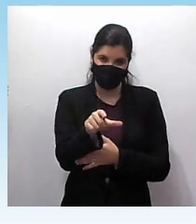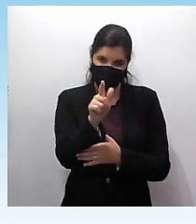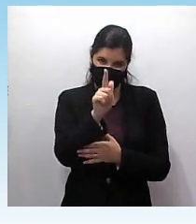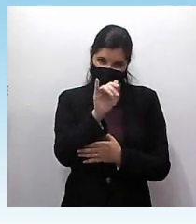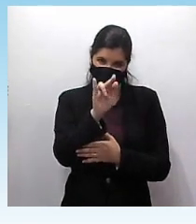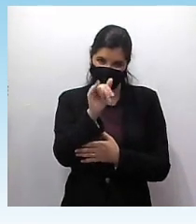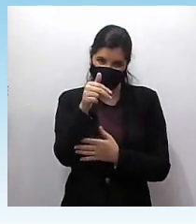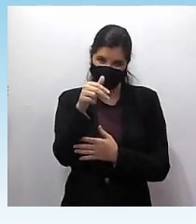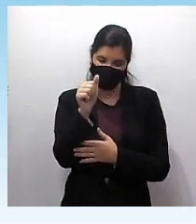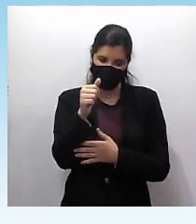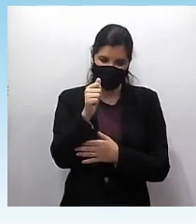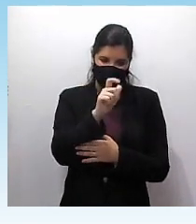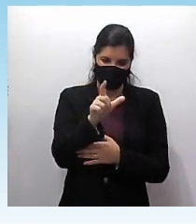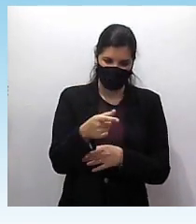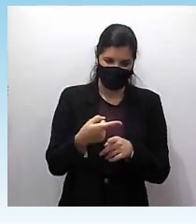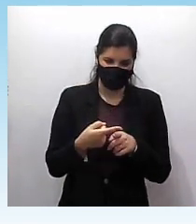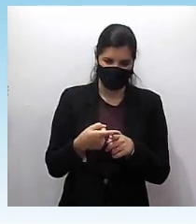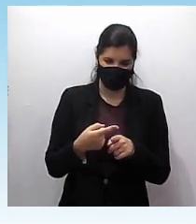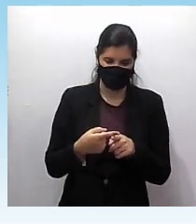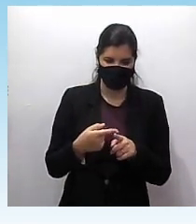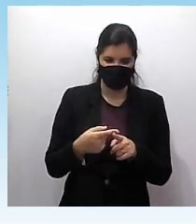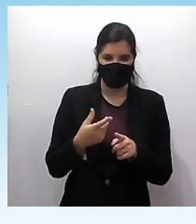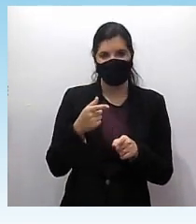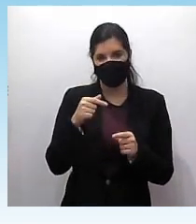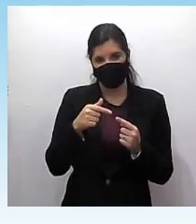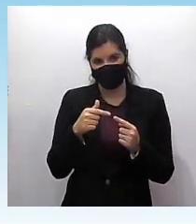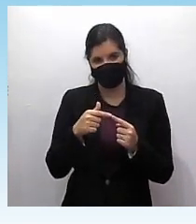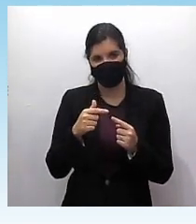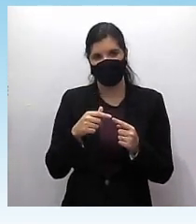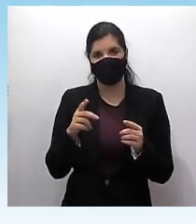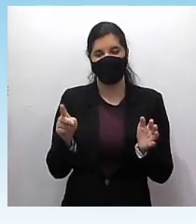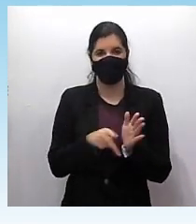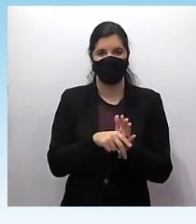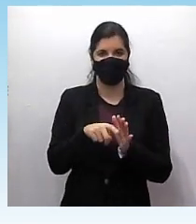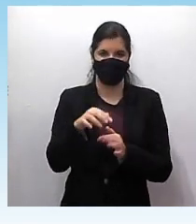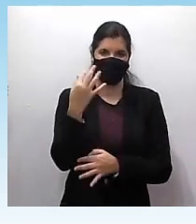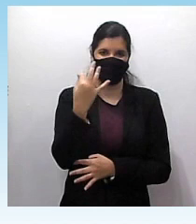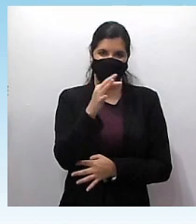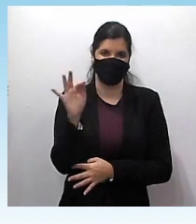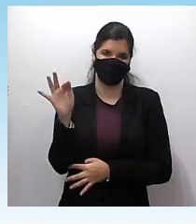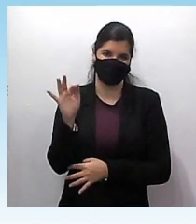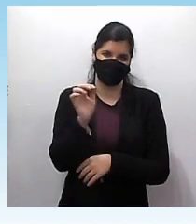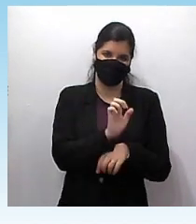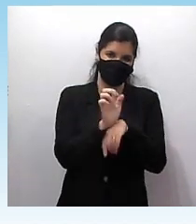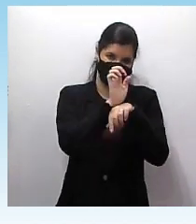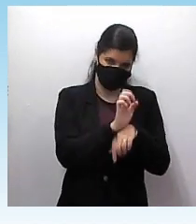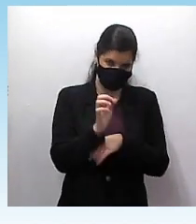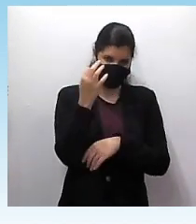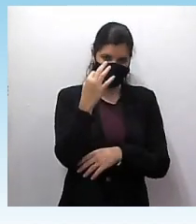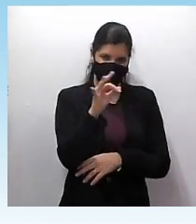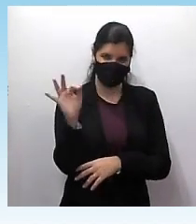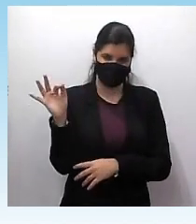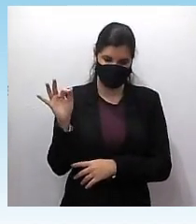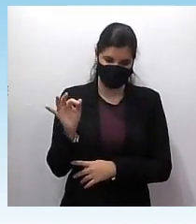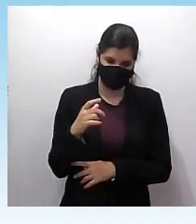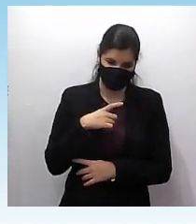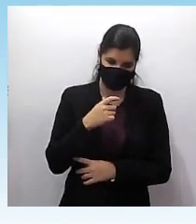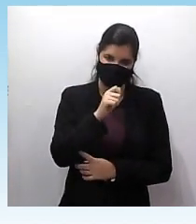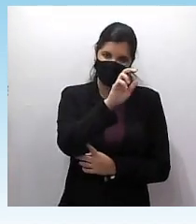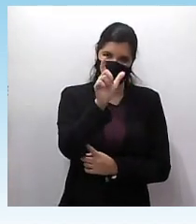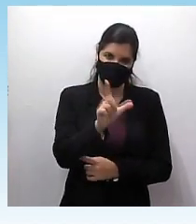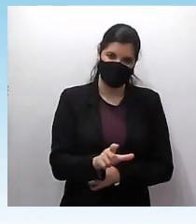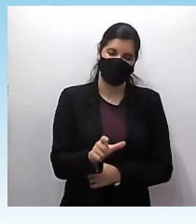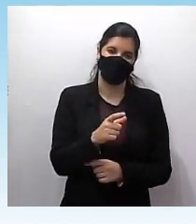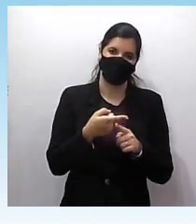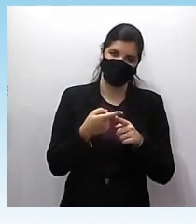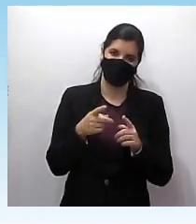que só está de azul porque a Guiana Francesa é considerado um protetorato da França, né? Um estado francês, então ele entra de azul porque é como